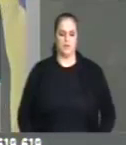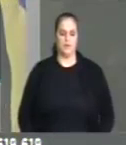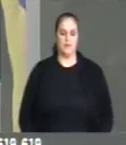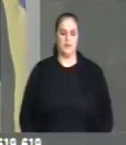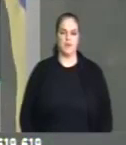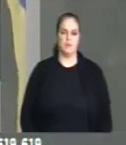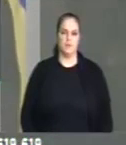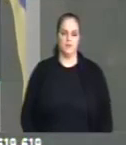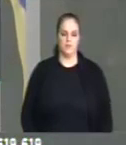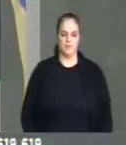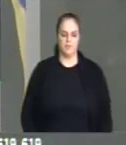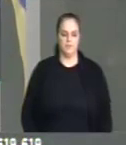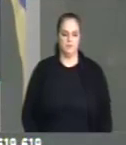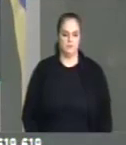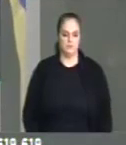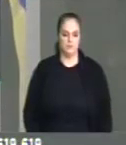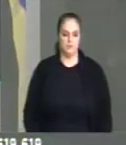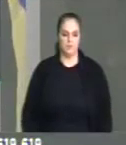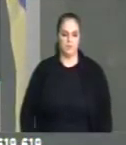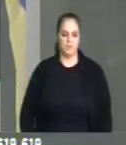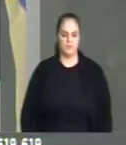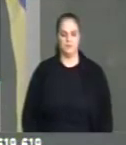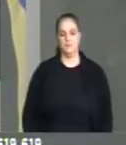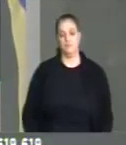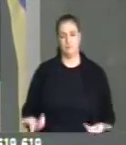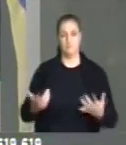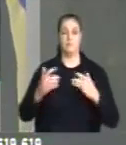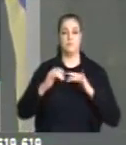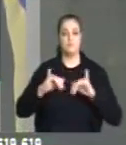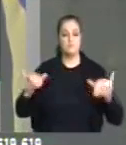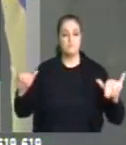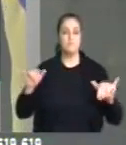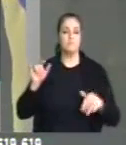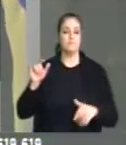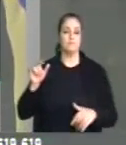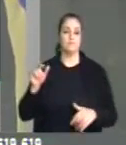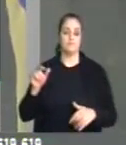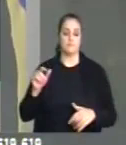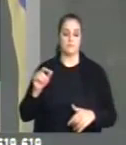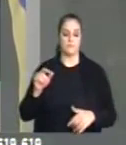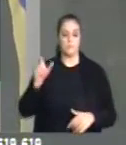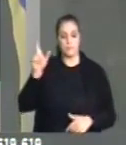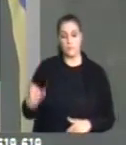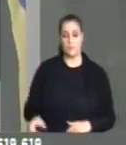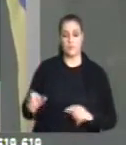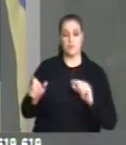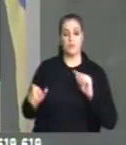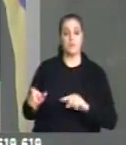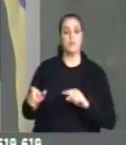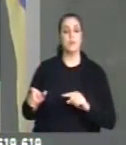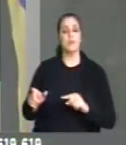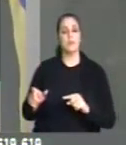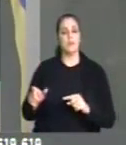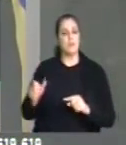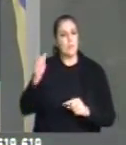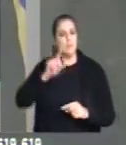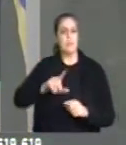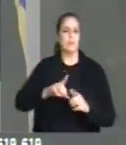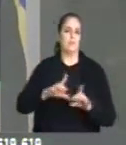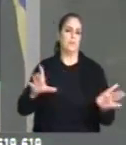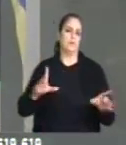Devemos a ele a democracia que hoje protege a nossa liberdade e os nossos direitos fundamentais. E, por